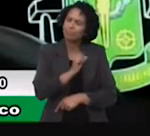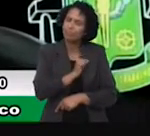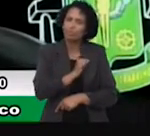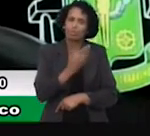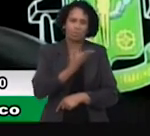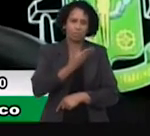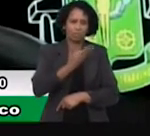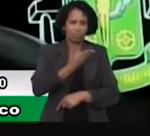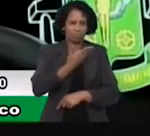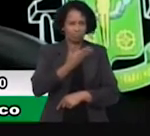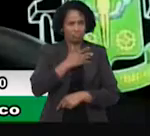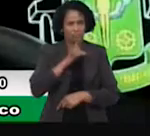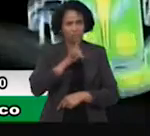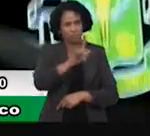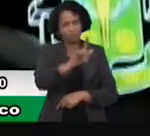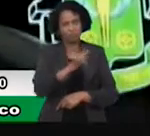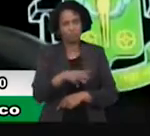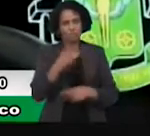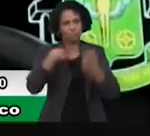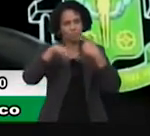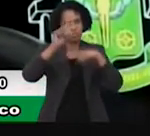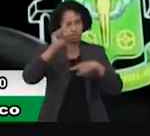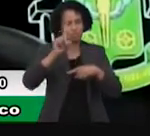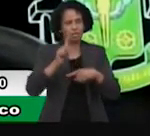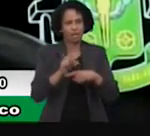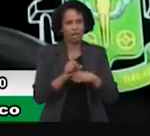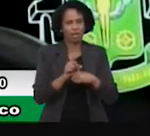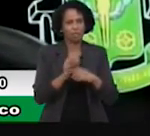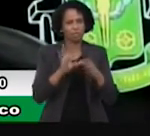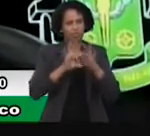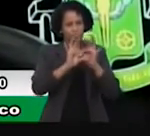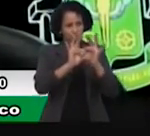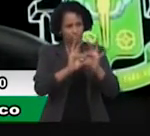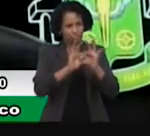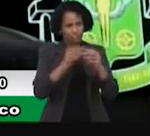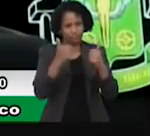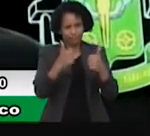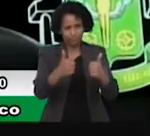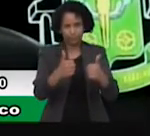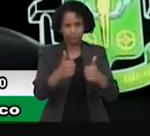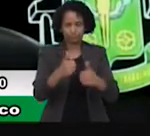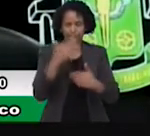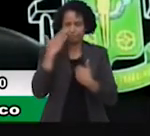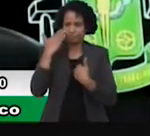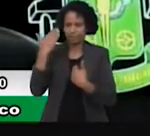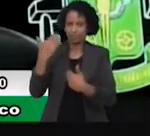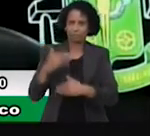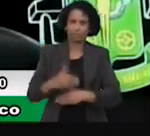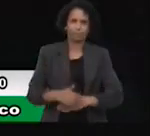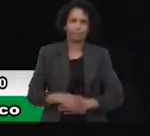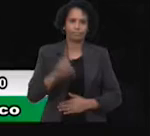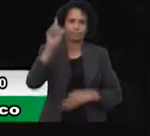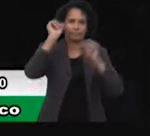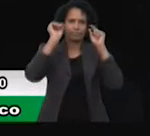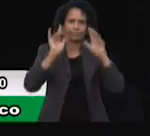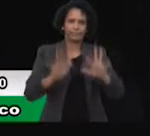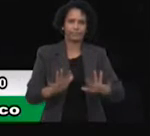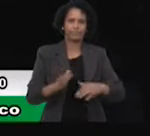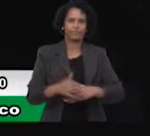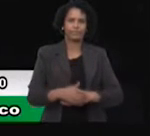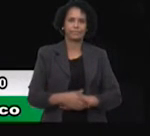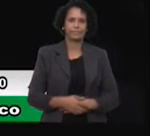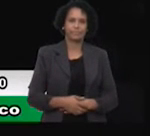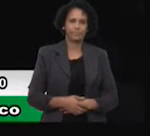irmão. Deus abençoe, sucesso e conte comigo. Obrigado, conte presidente. Com esse soldado Obrigado. Aqui, tá bom? Obrigado, presidente. Deus abençoe.